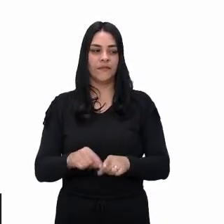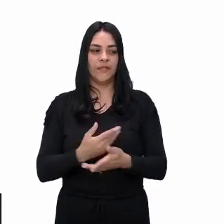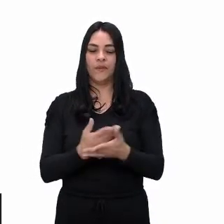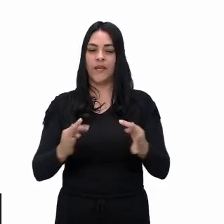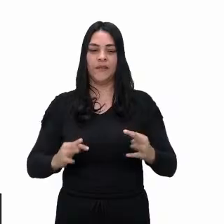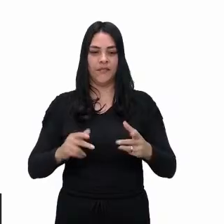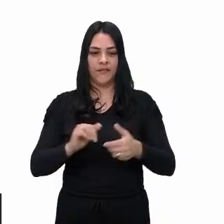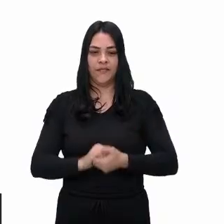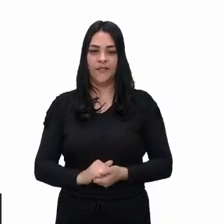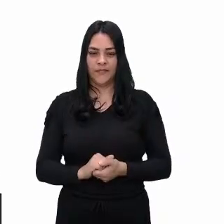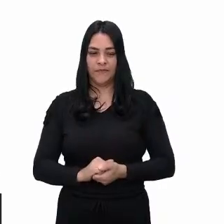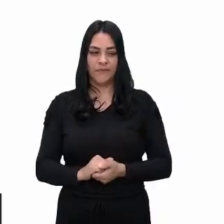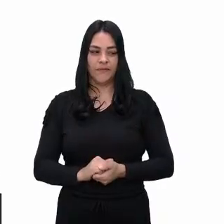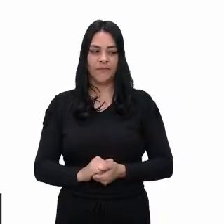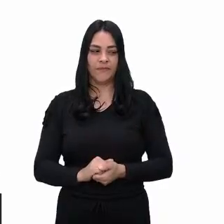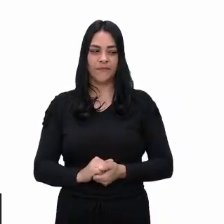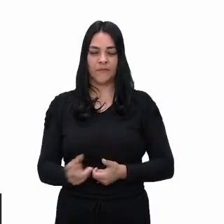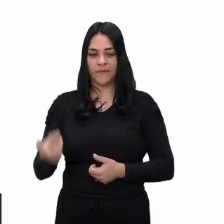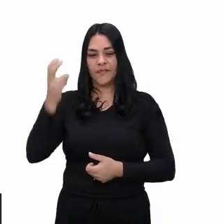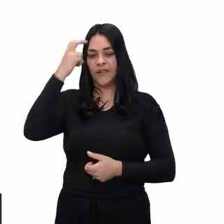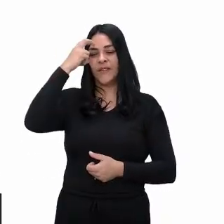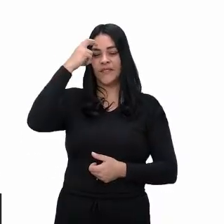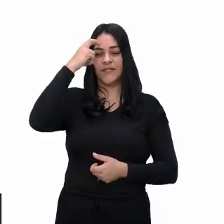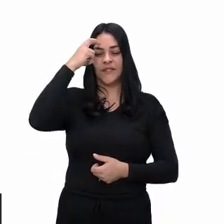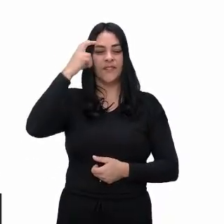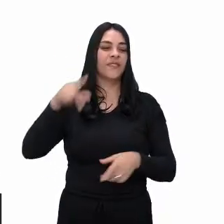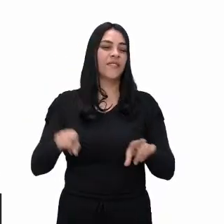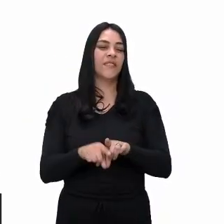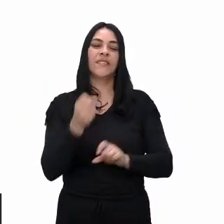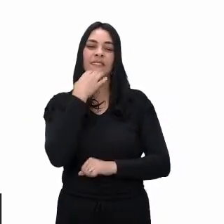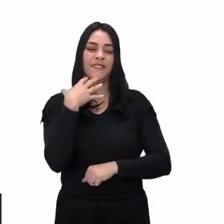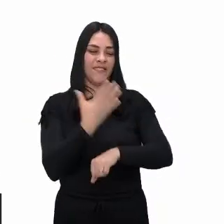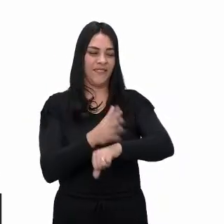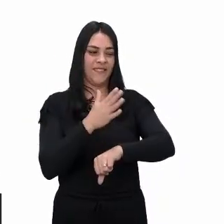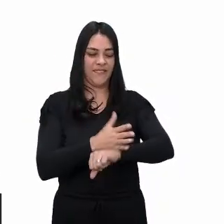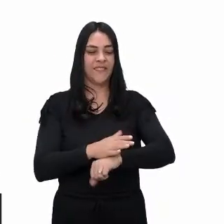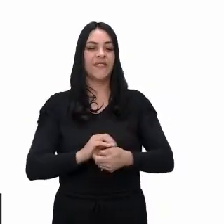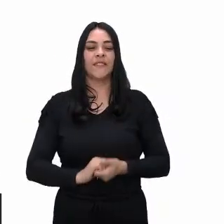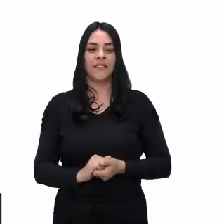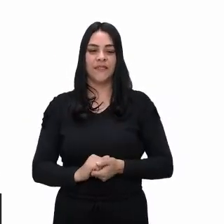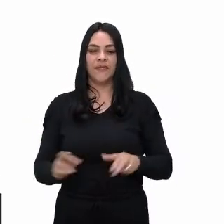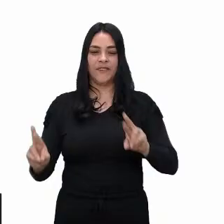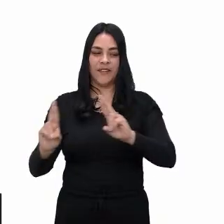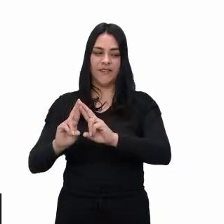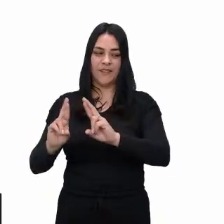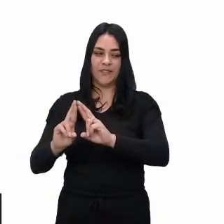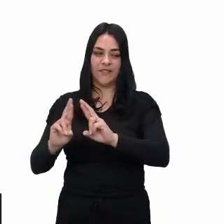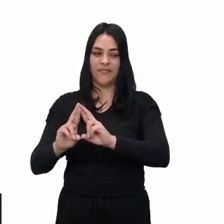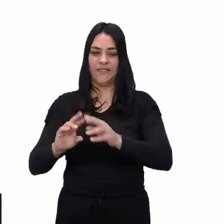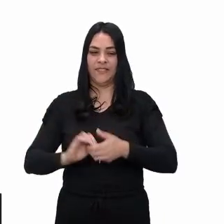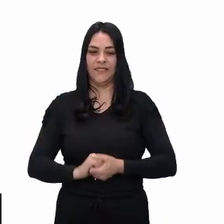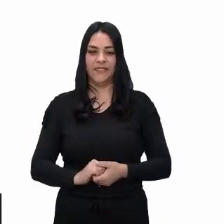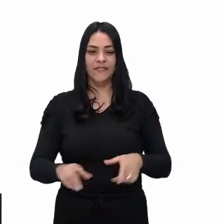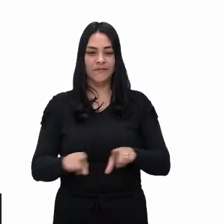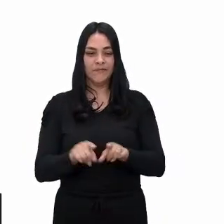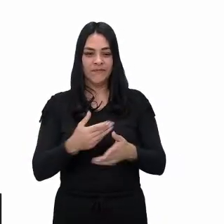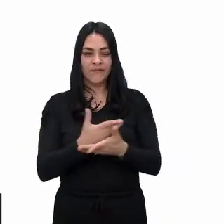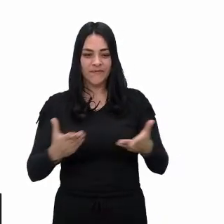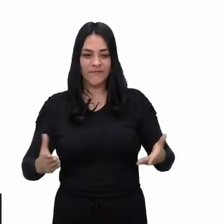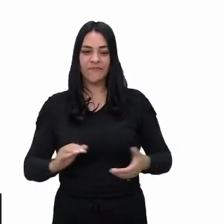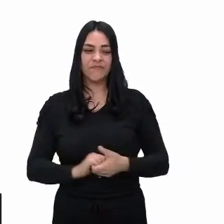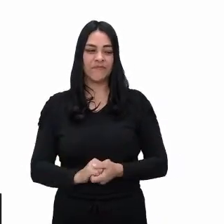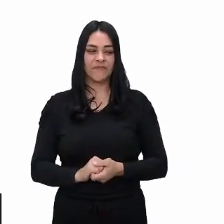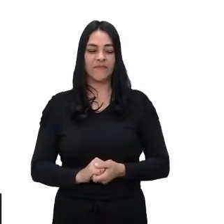uma cultura ambiental, disseminando boas práticas da nossa gestão de resíduos sólidos na economia circular